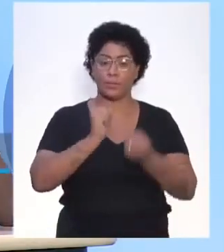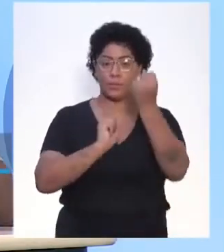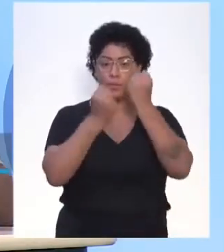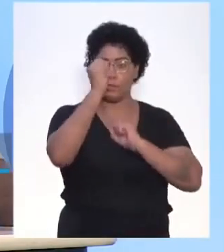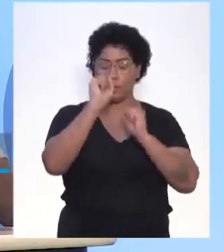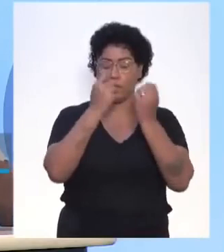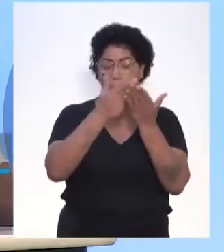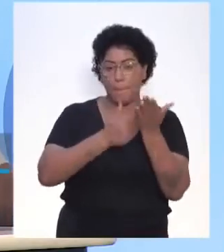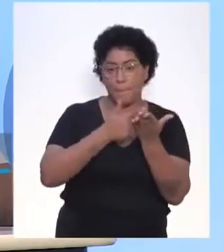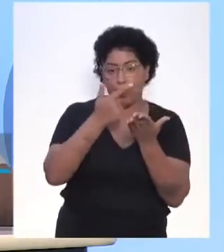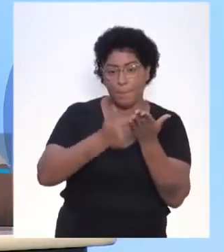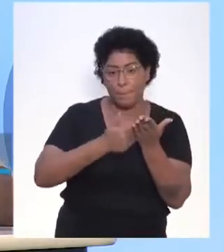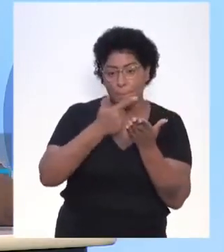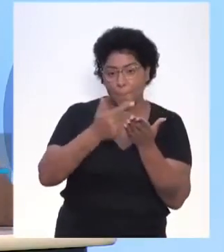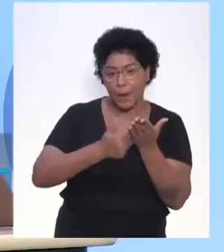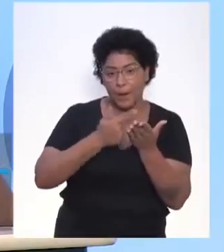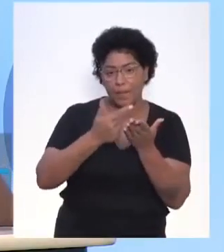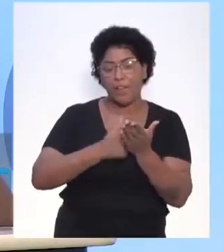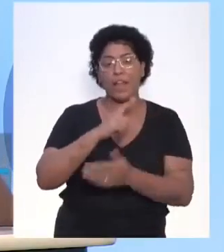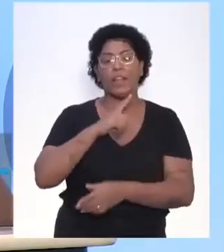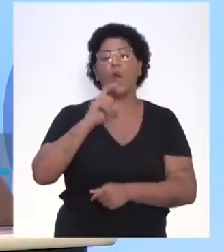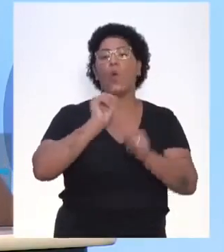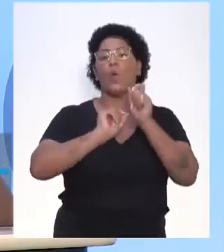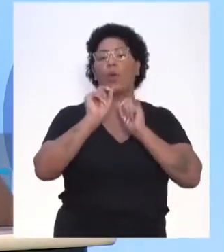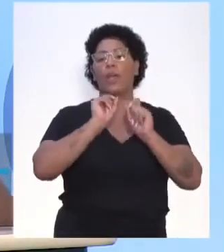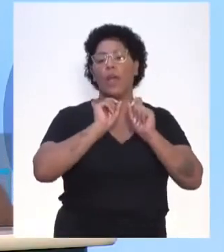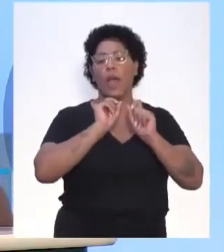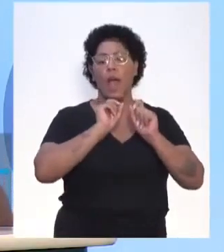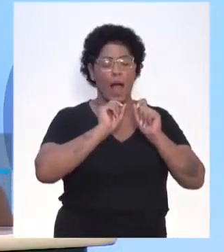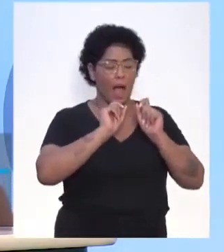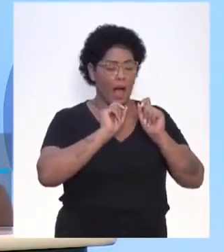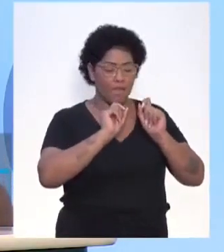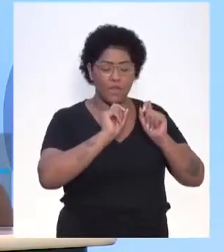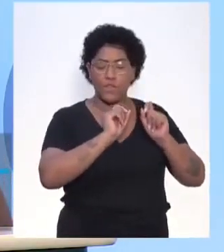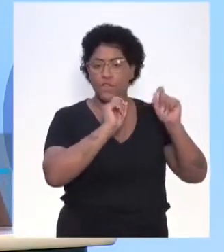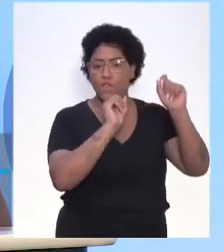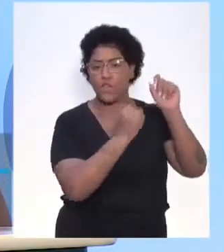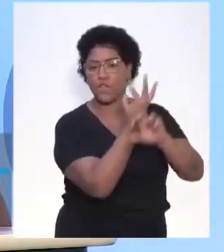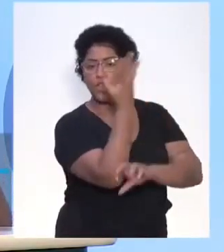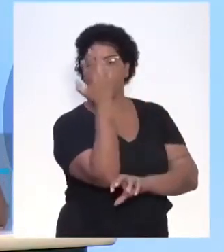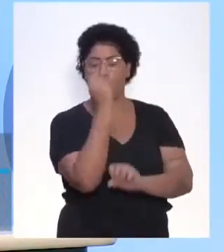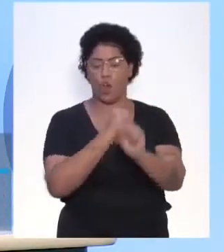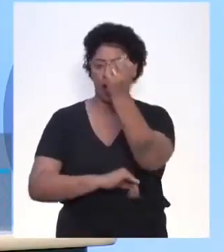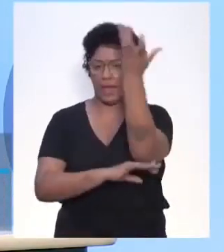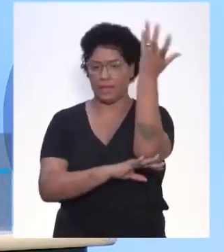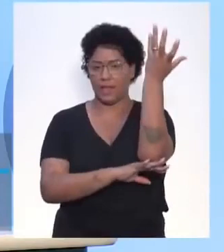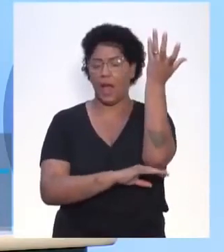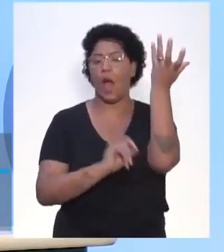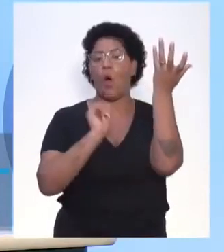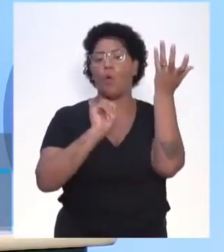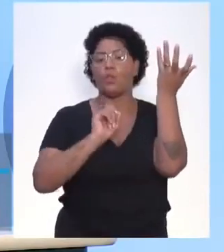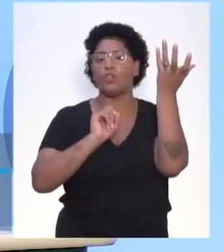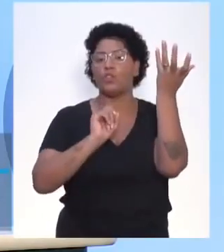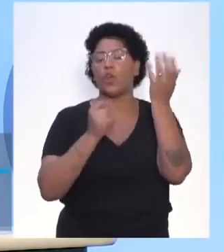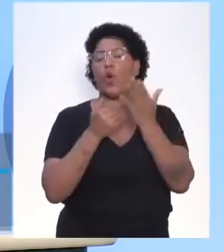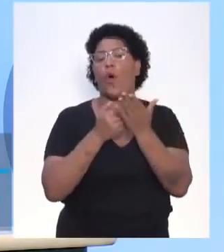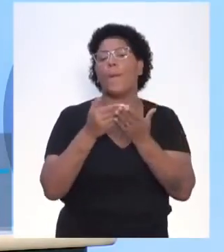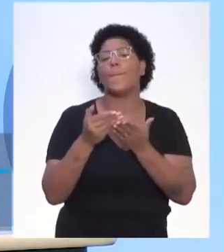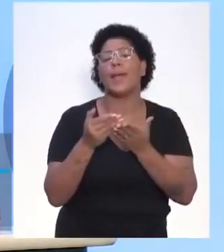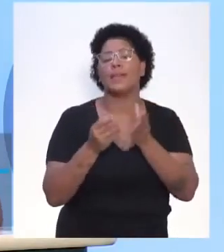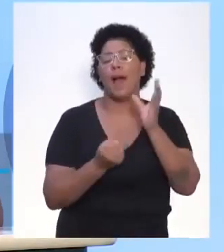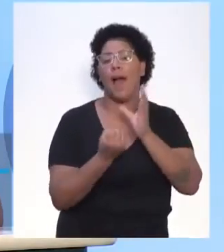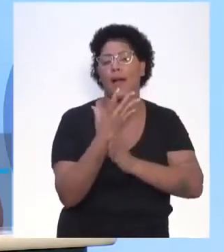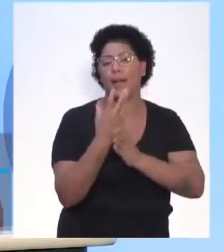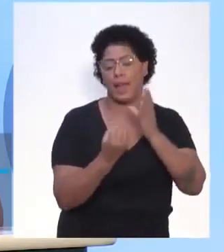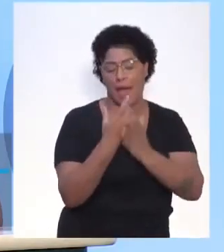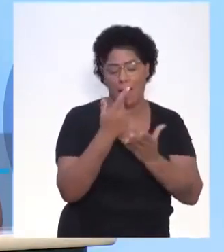vai ter a floresta ali do eucalipto, onde ele vai extrair a matéria-prima e produzir o papel e distribuir o